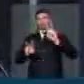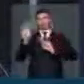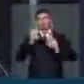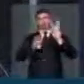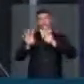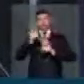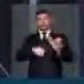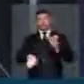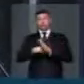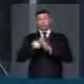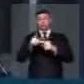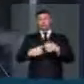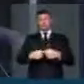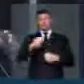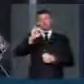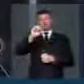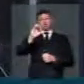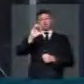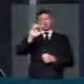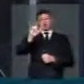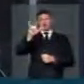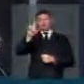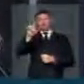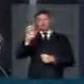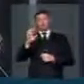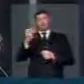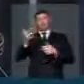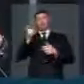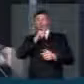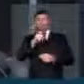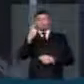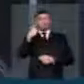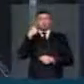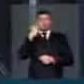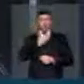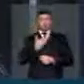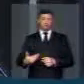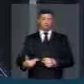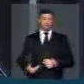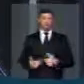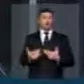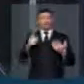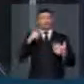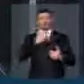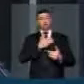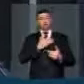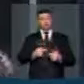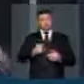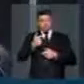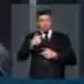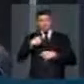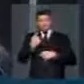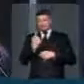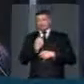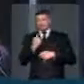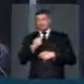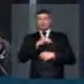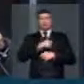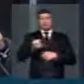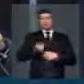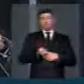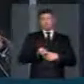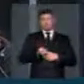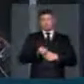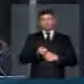cidade em soledade para buscar o defensor público. E o defensor público era pouco e ganhava muito pouco.